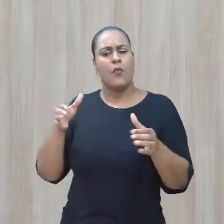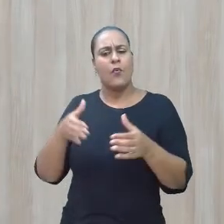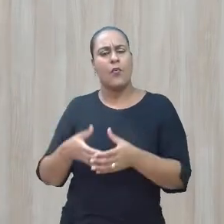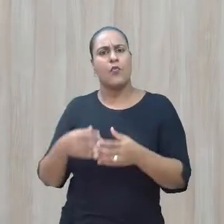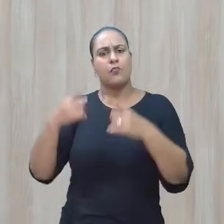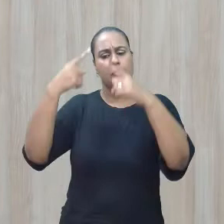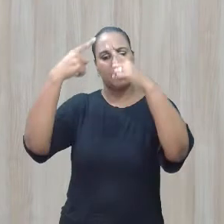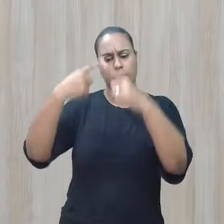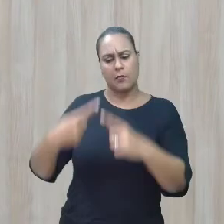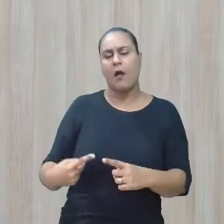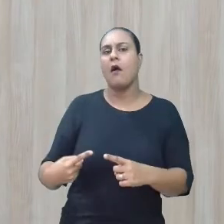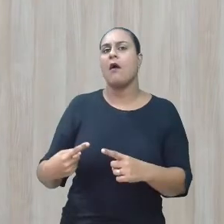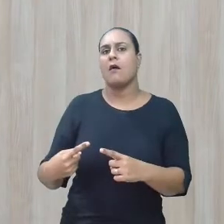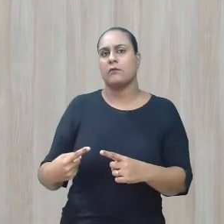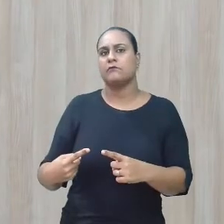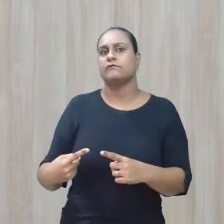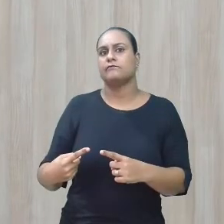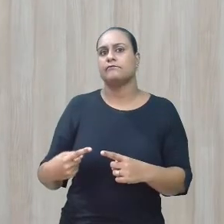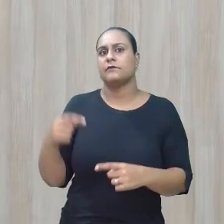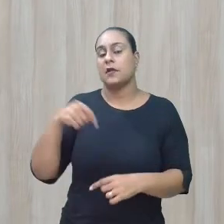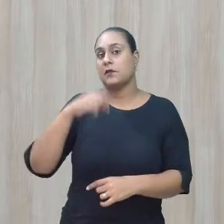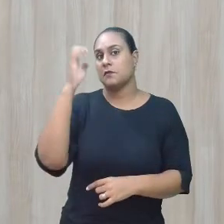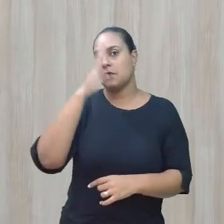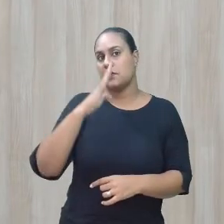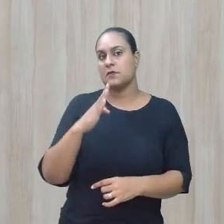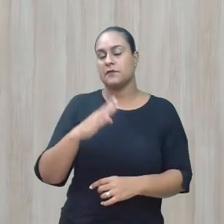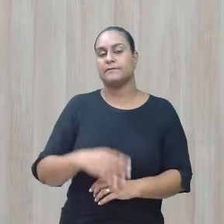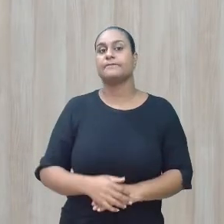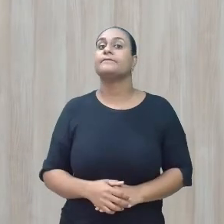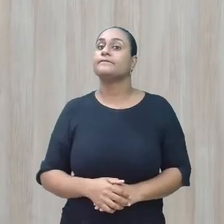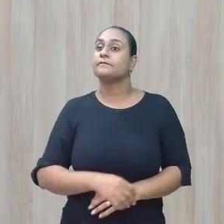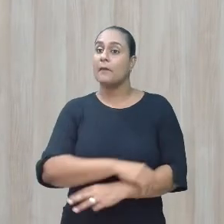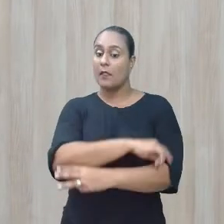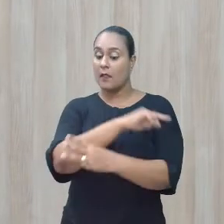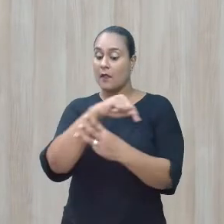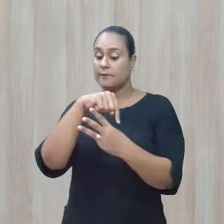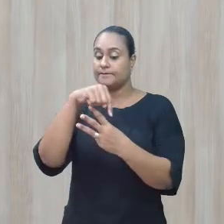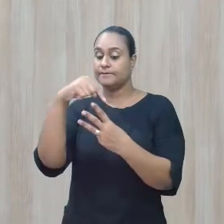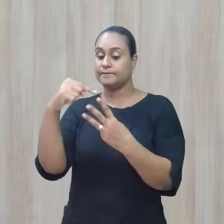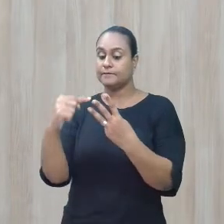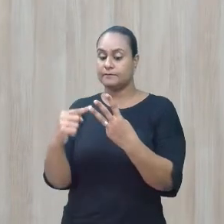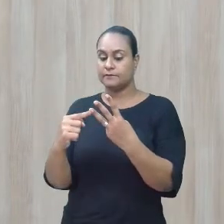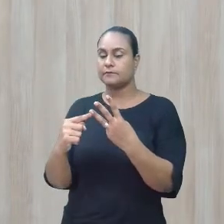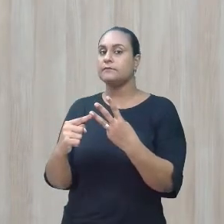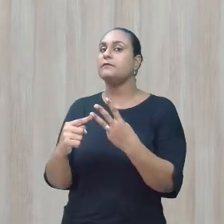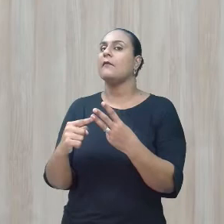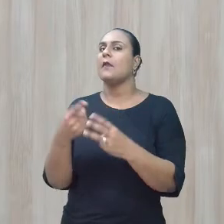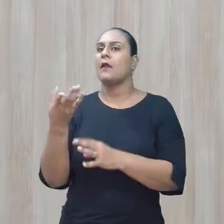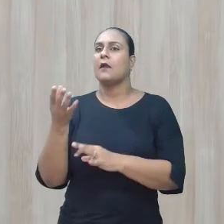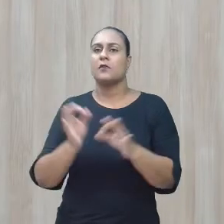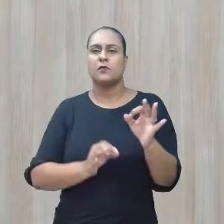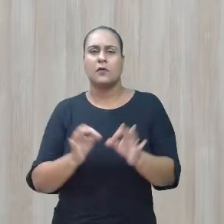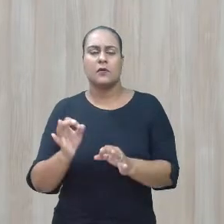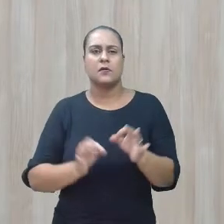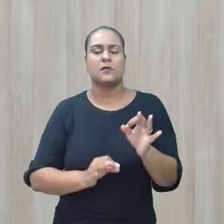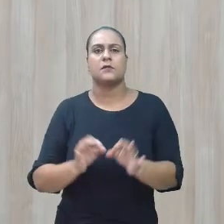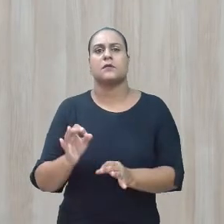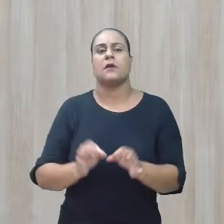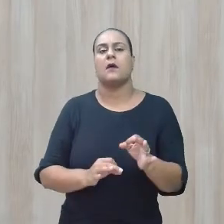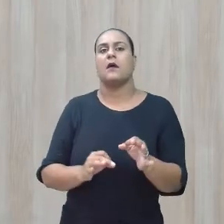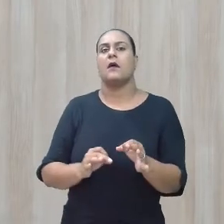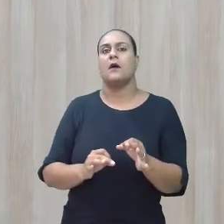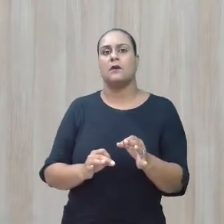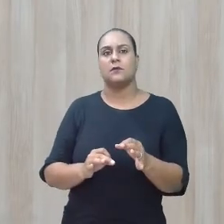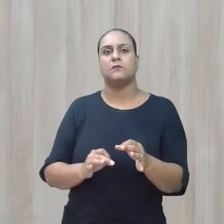o poder no Brasil? Então, eu vou apontar aqui 3 grupos, né, que se articularam em torno